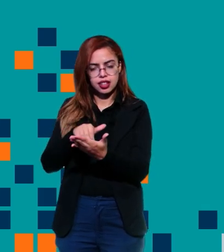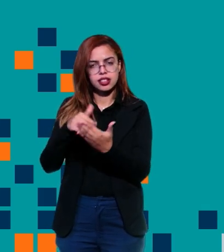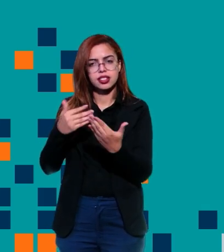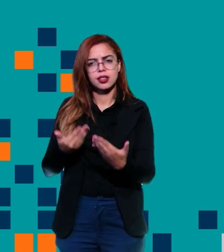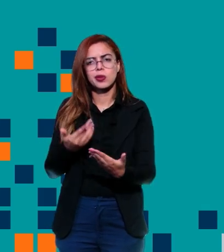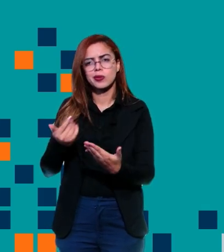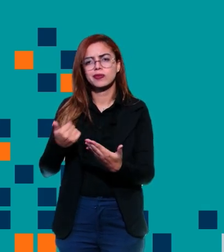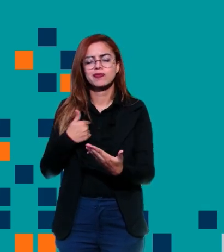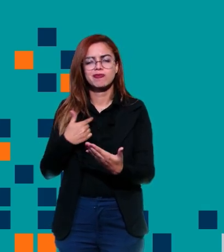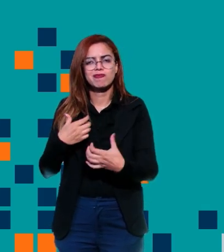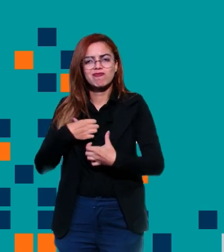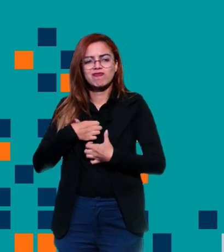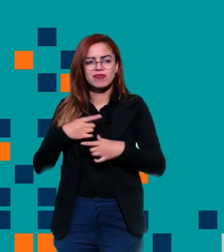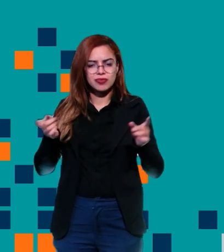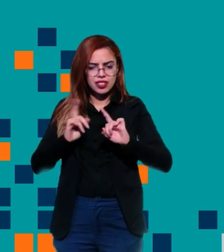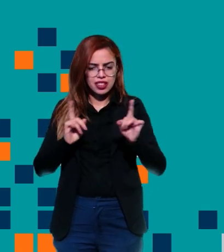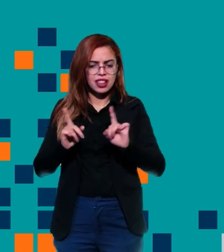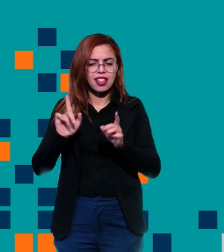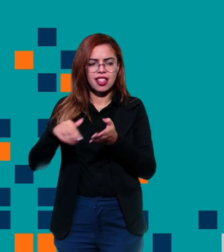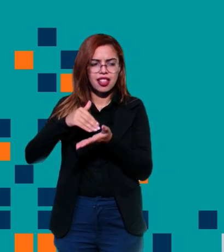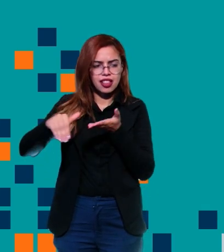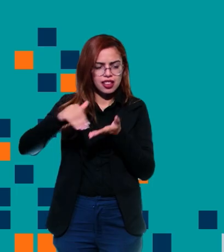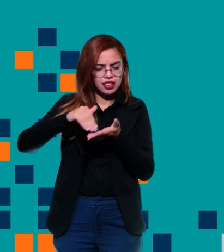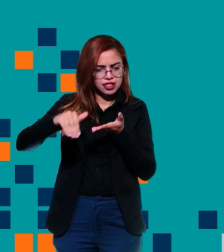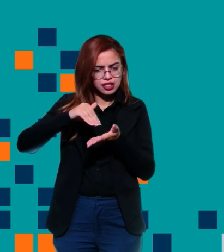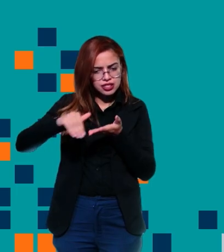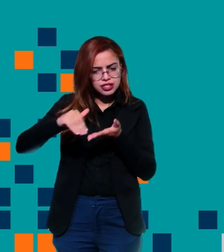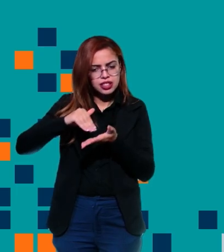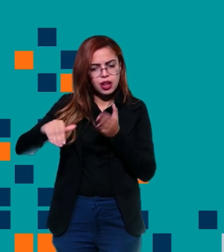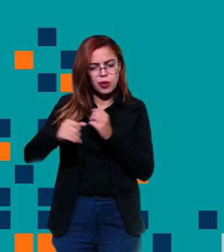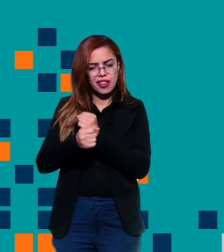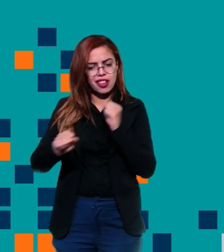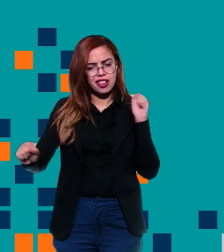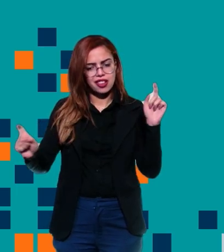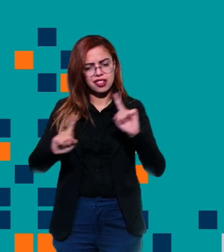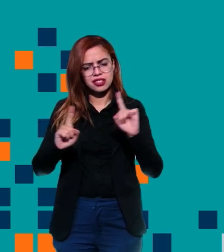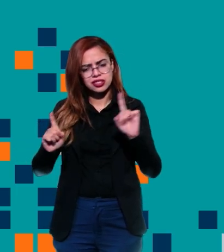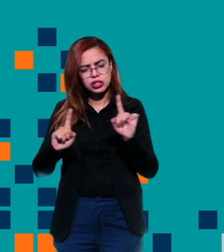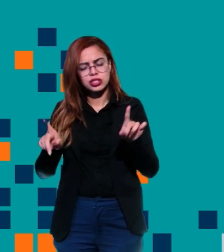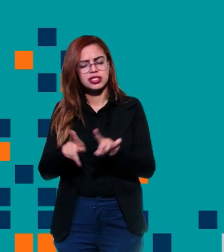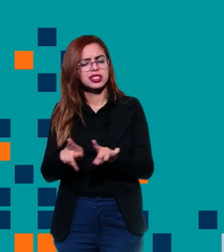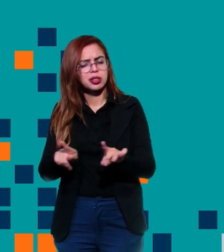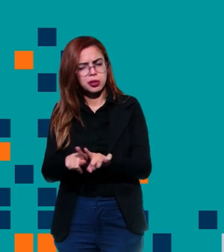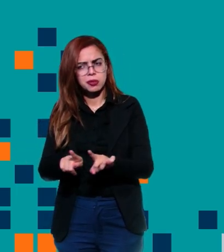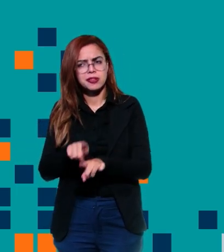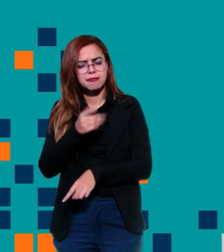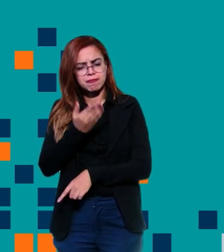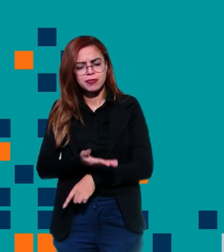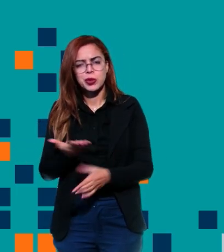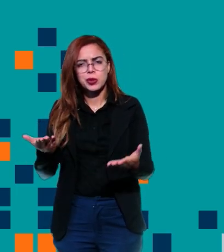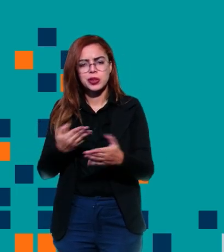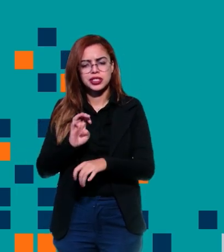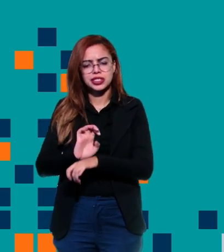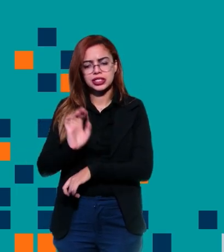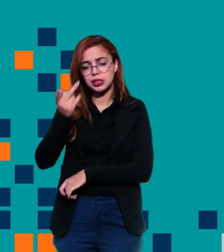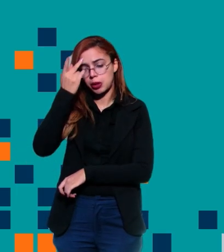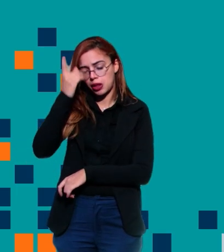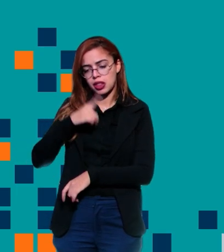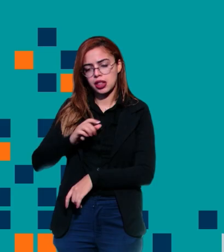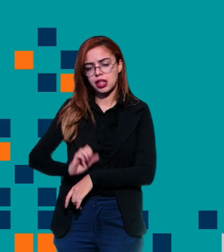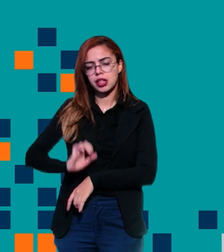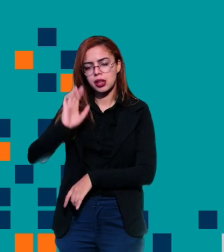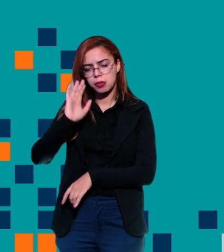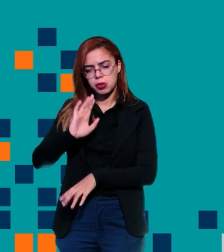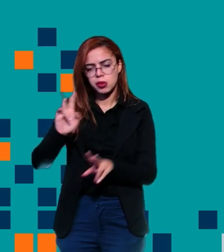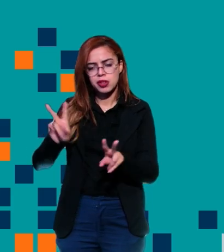eu não sinto que é um escritório tão grande, né? E nas 3 sedes, né, Tiago, de São Paulo, que é a maior, tem no